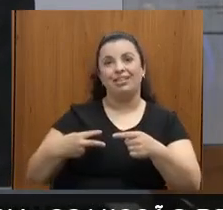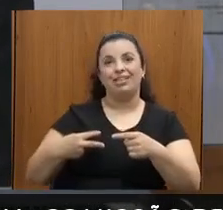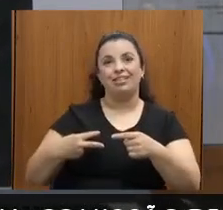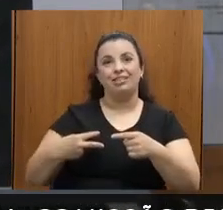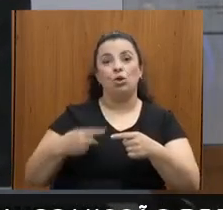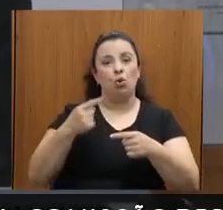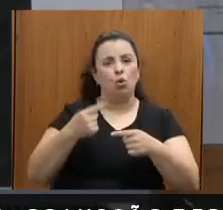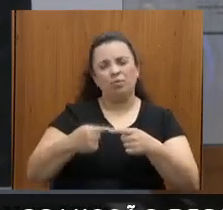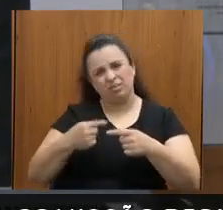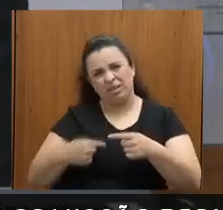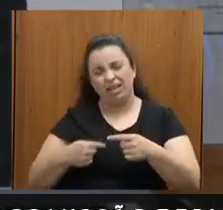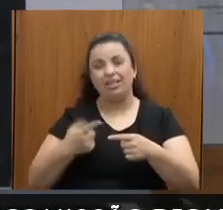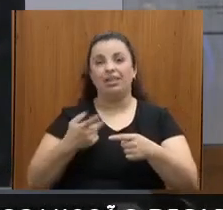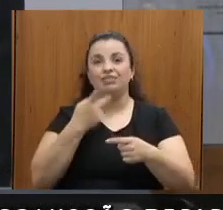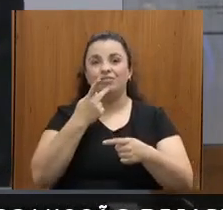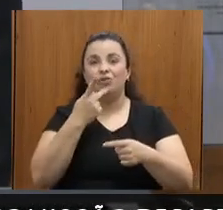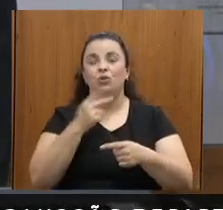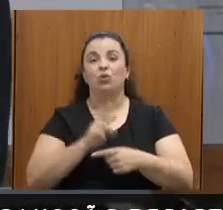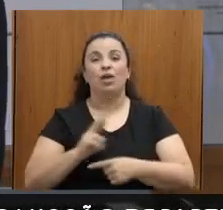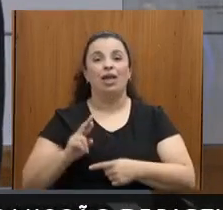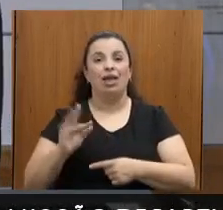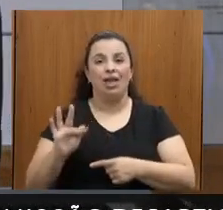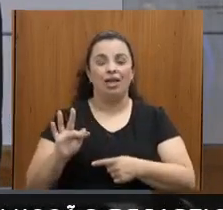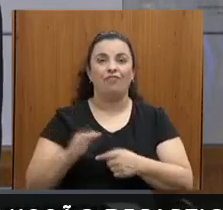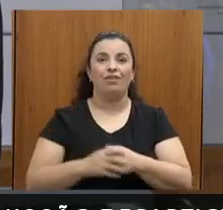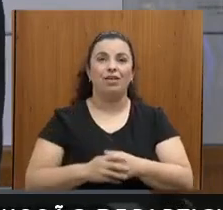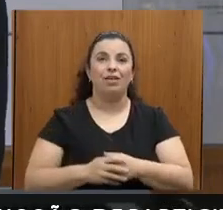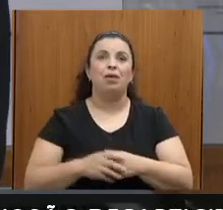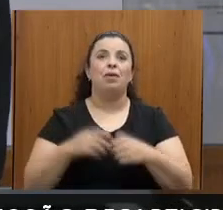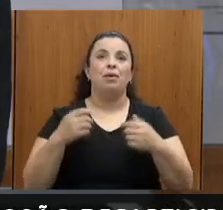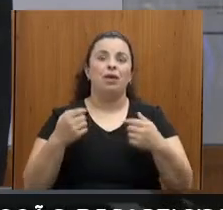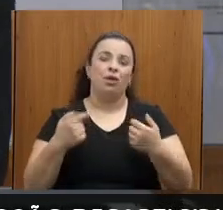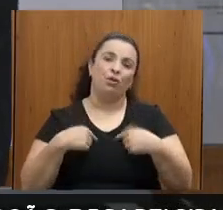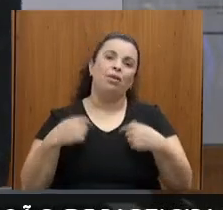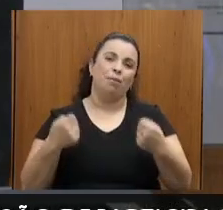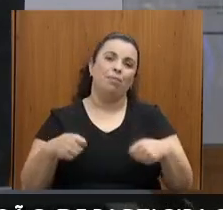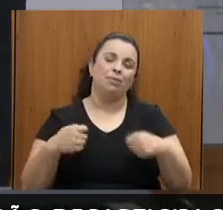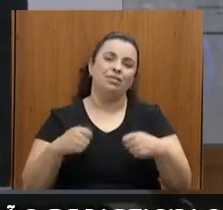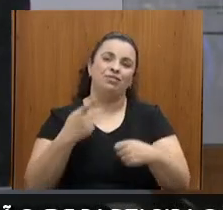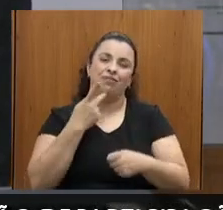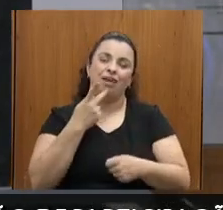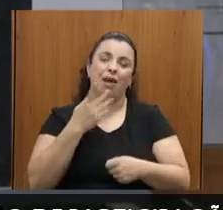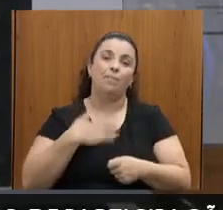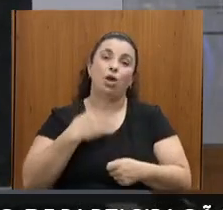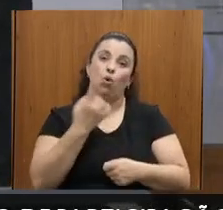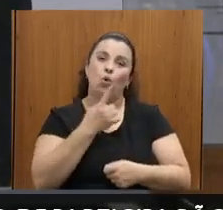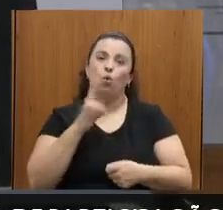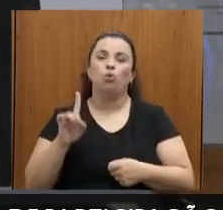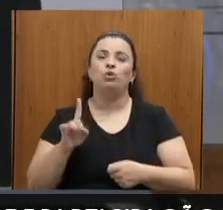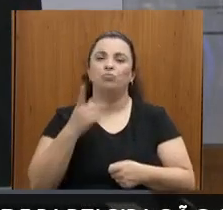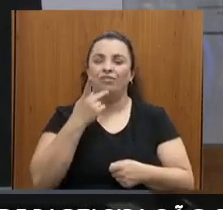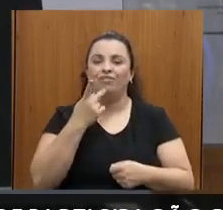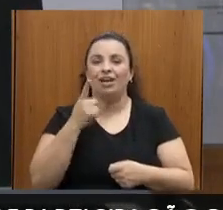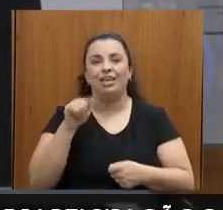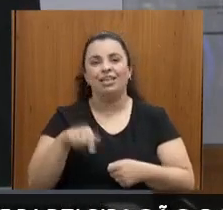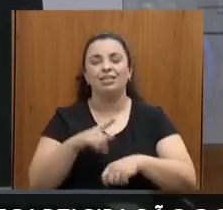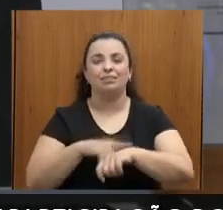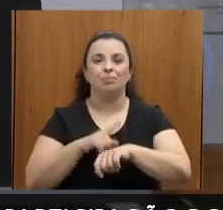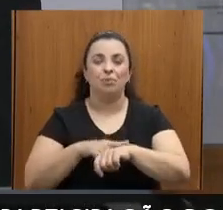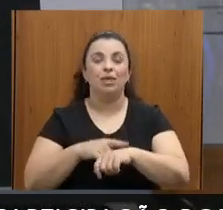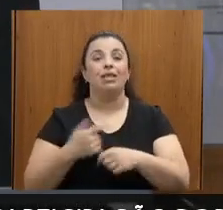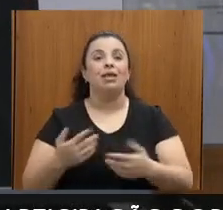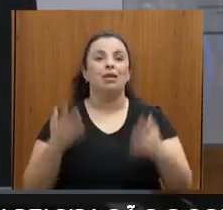atrás, iniciando, falando do regime de recuperação fiscal, não poderia deixar na minha fala, na minha última fala, nessa oportunidade, primeiro, de parabenizar